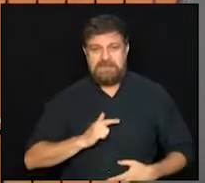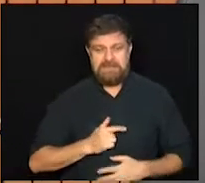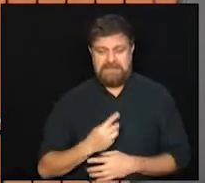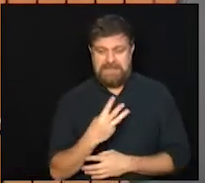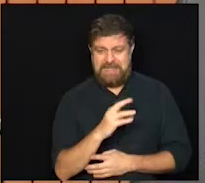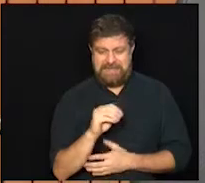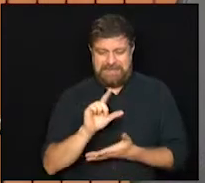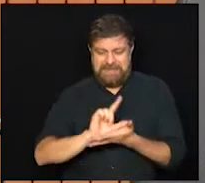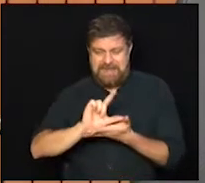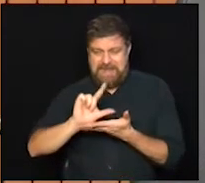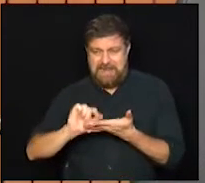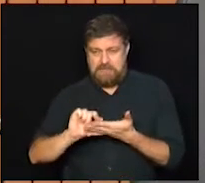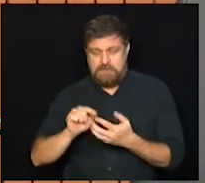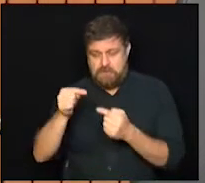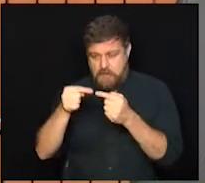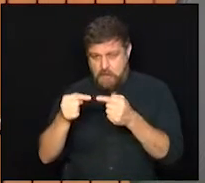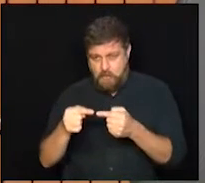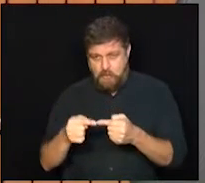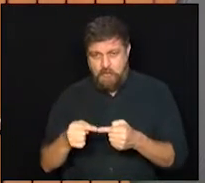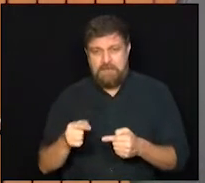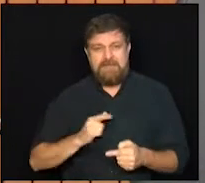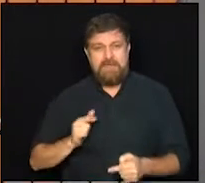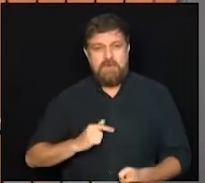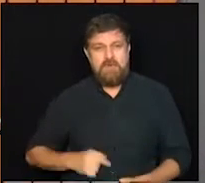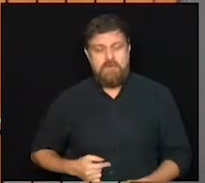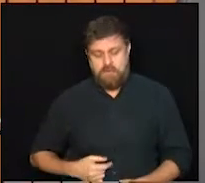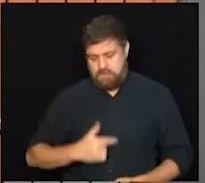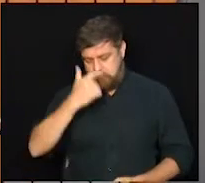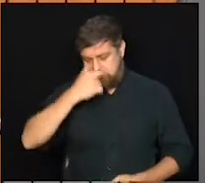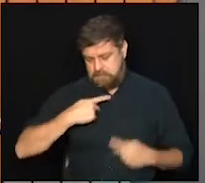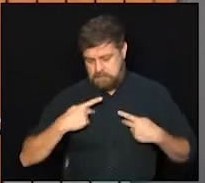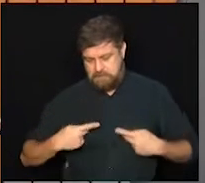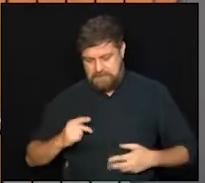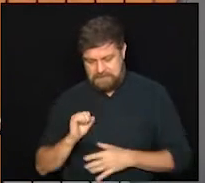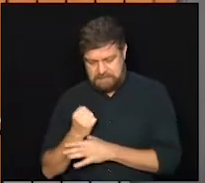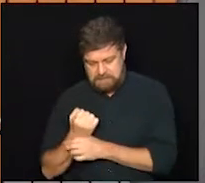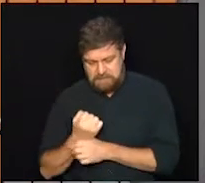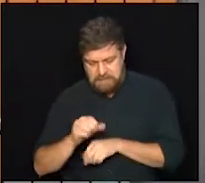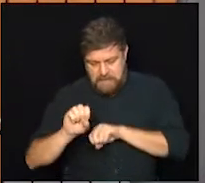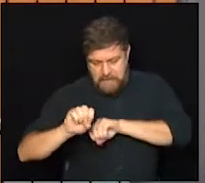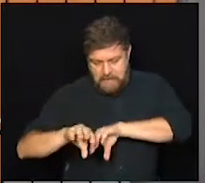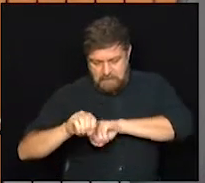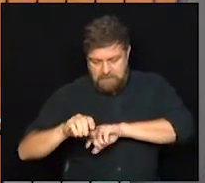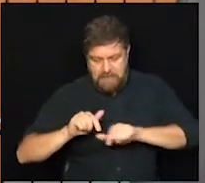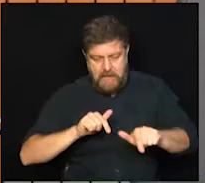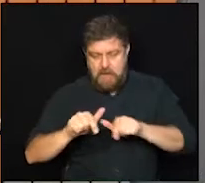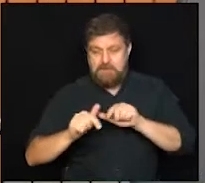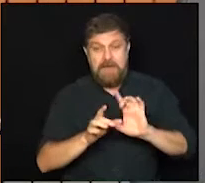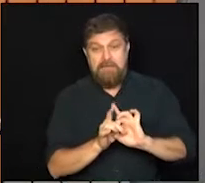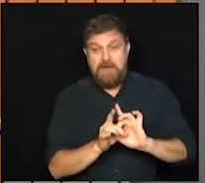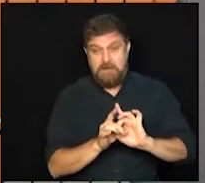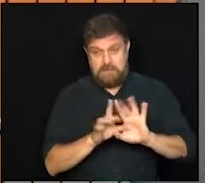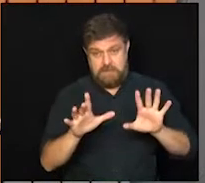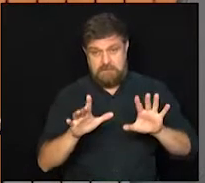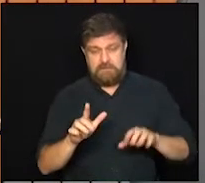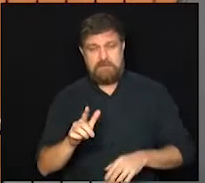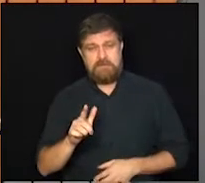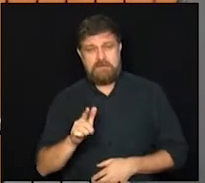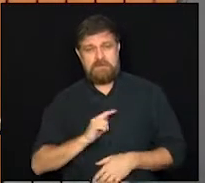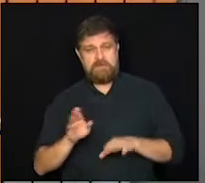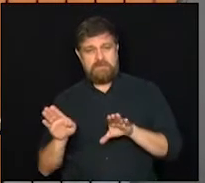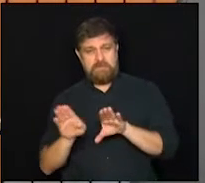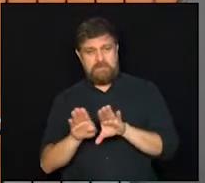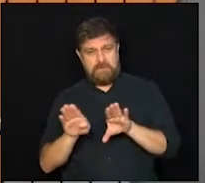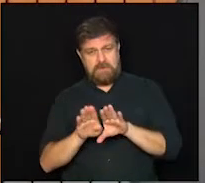artigos defendendo a integridade física, a liberdade, a segurança, a educação, o trabalho livre. E, além disso, o